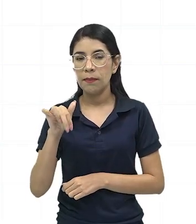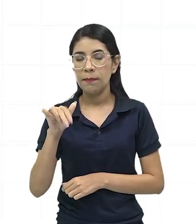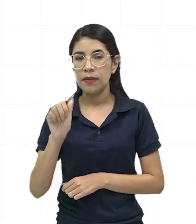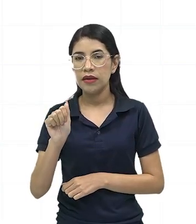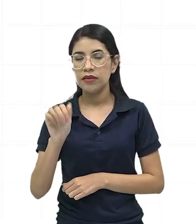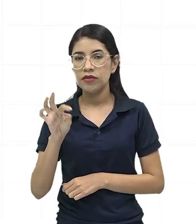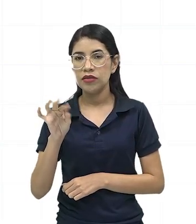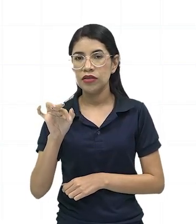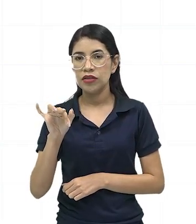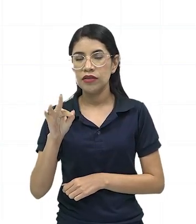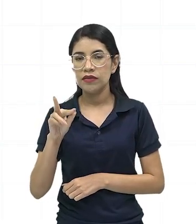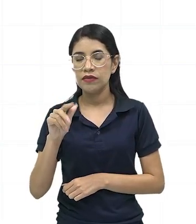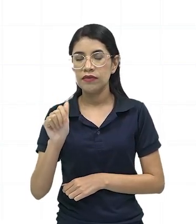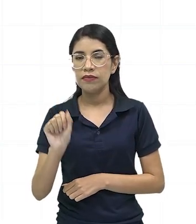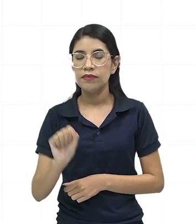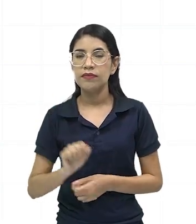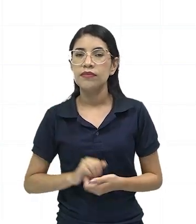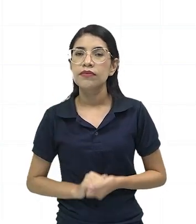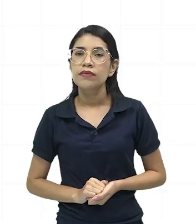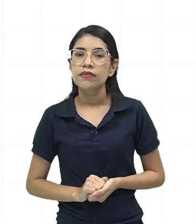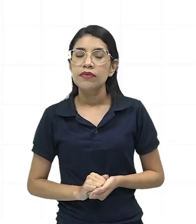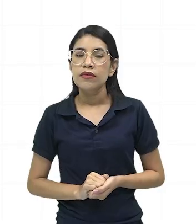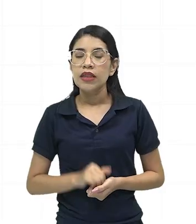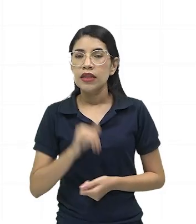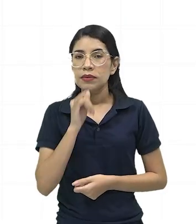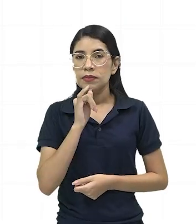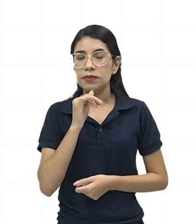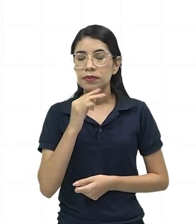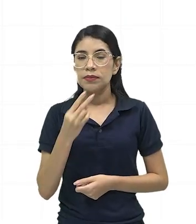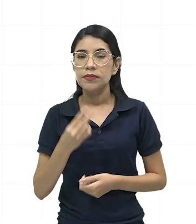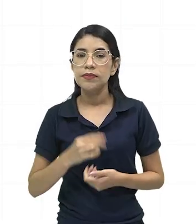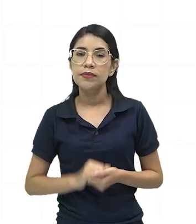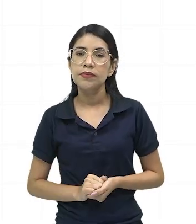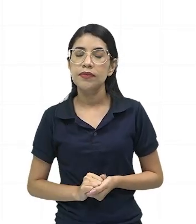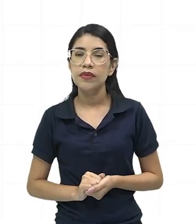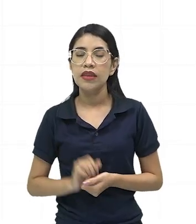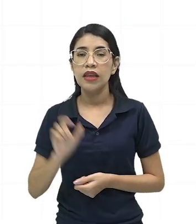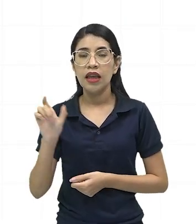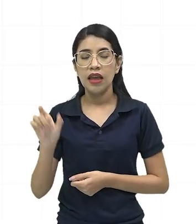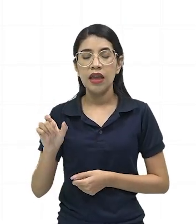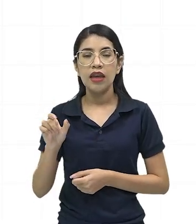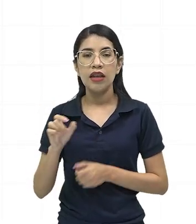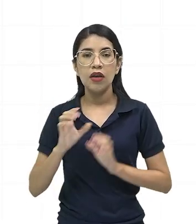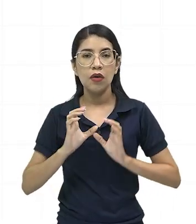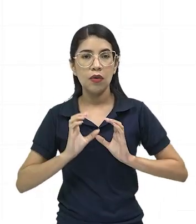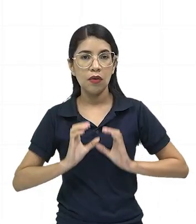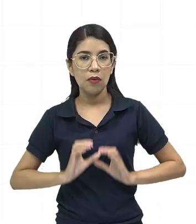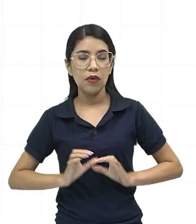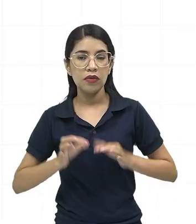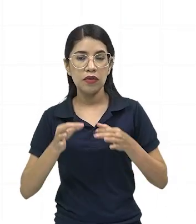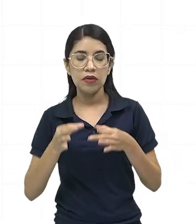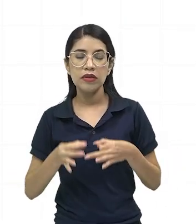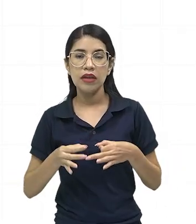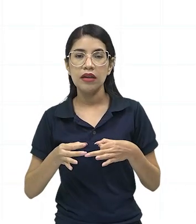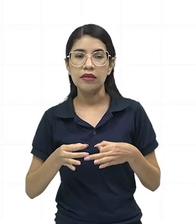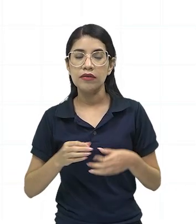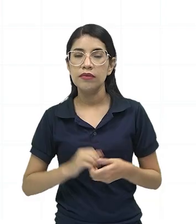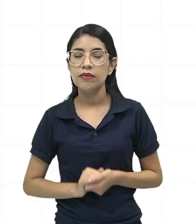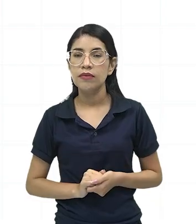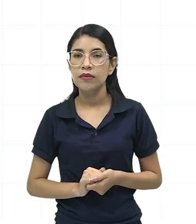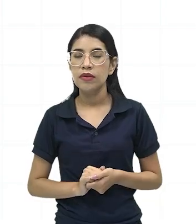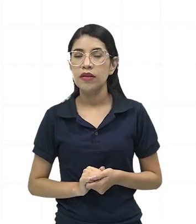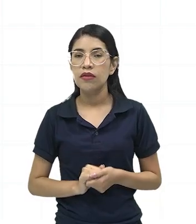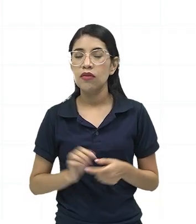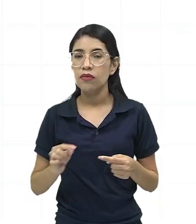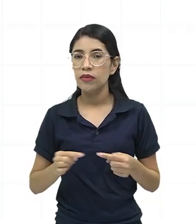conformativa. Lá no exemplo 2, segundo, ele se comportou segundo o